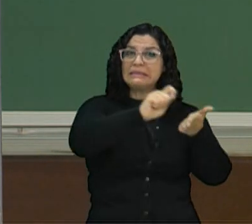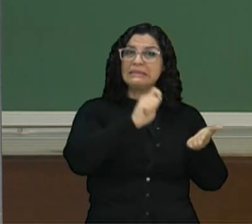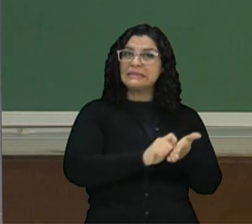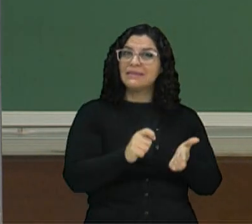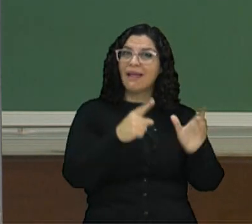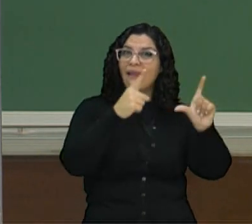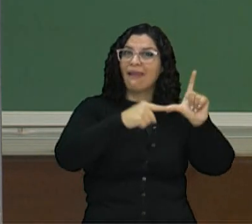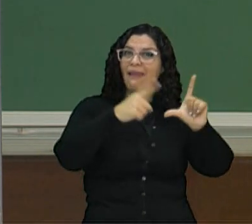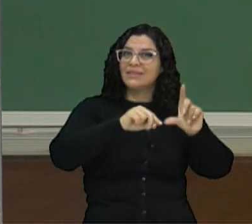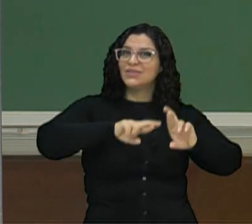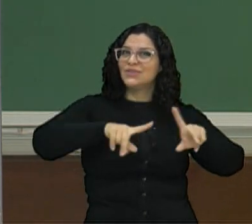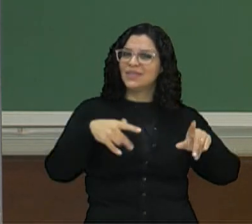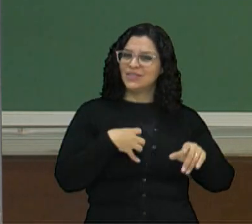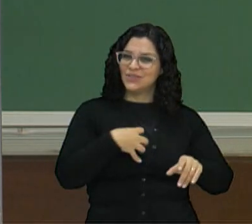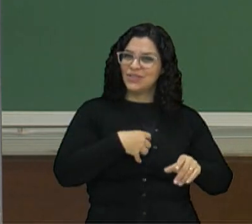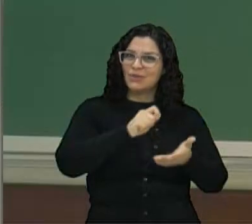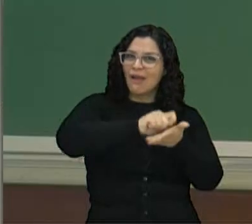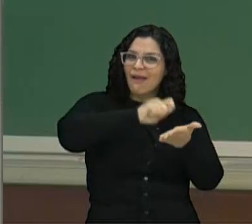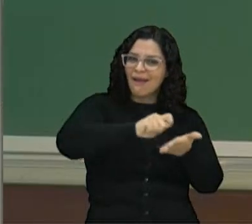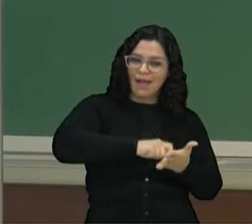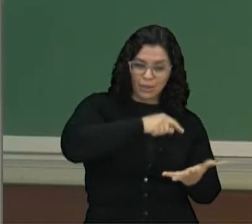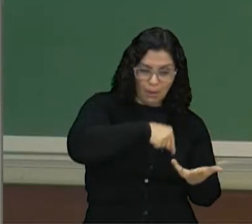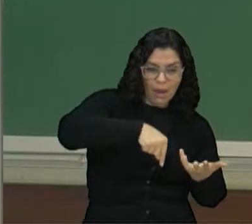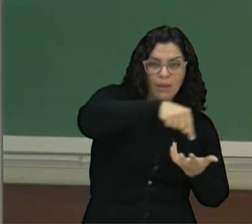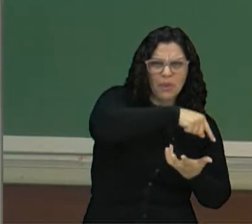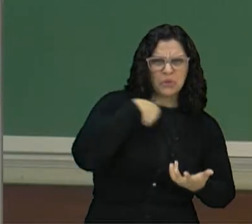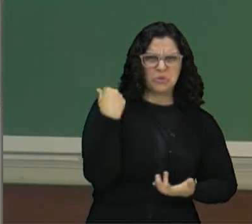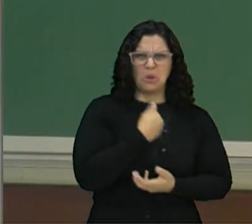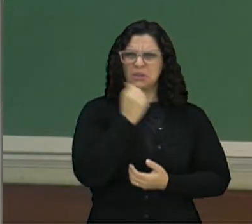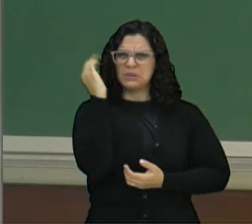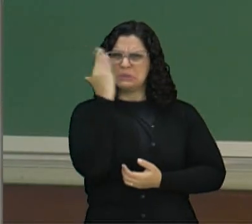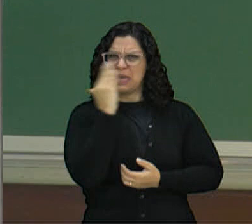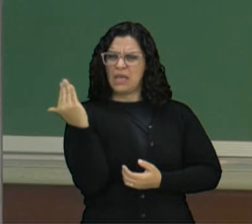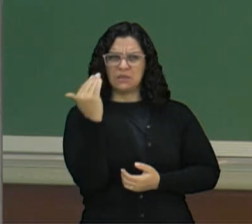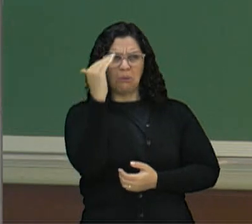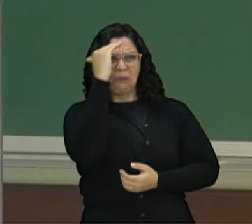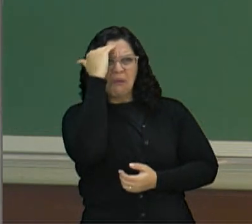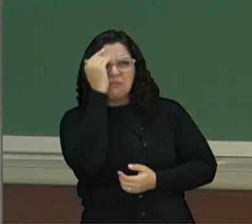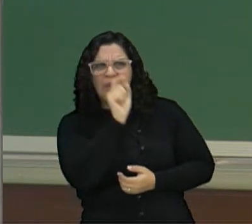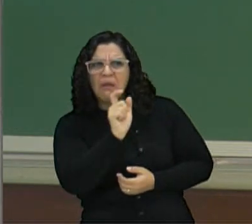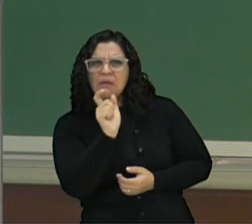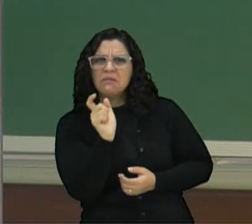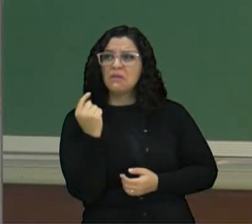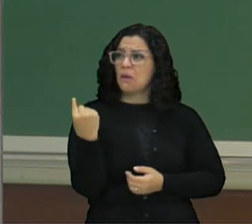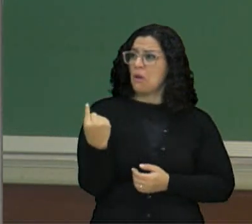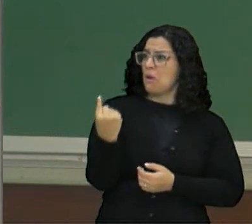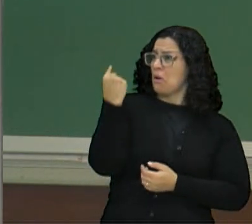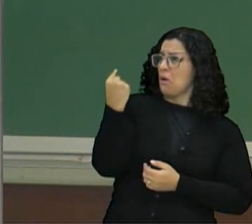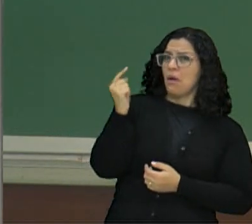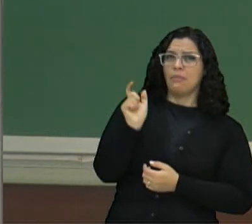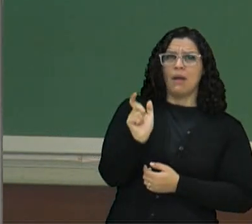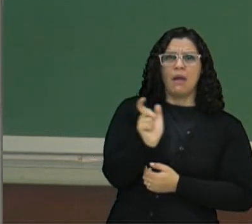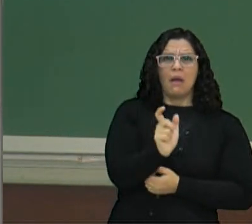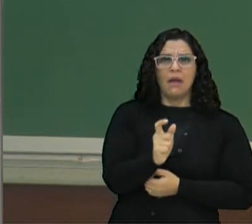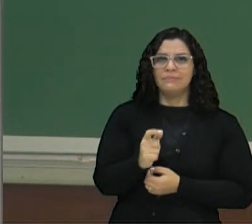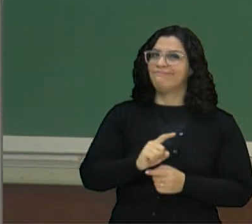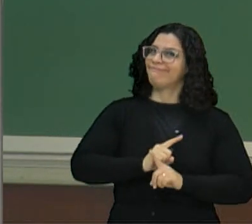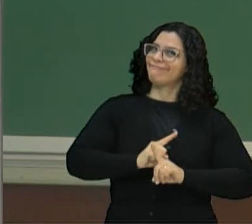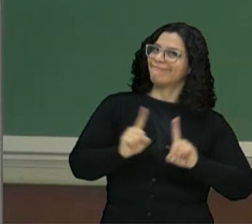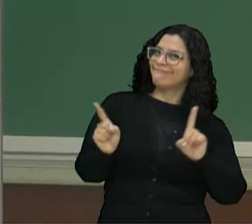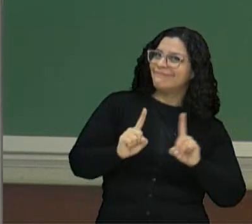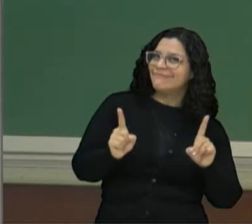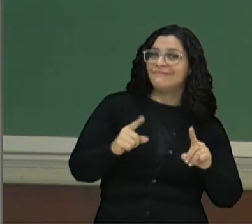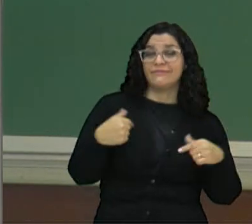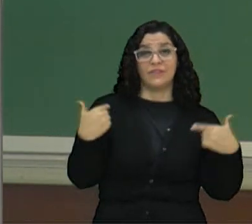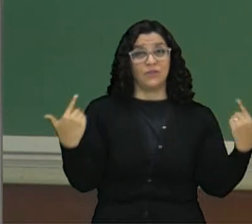de todo o planeta. Será que a gente aqui no Brasil entende alguma dessas palavras que estão escritas aqui? Não.